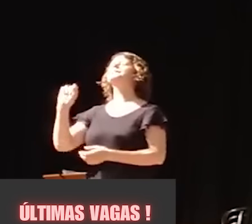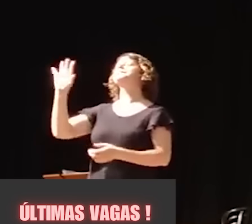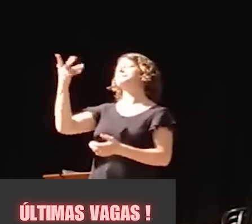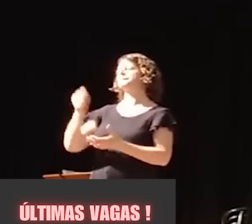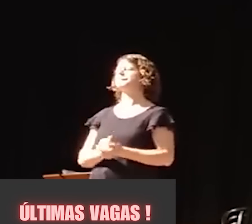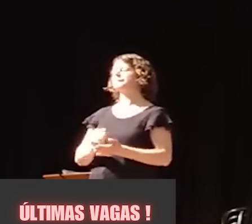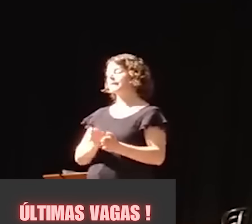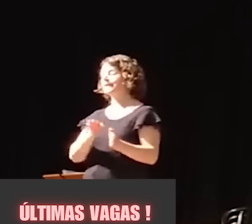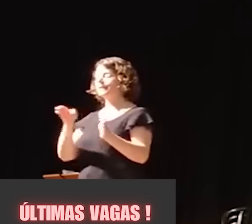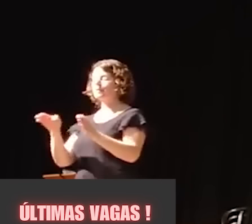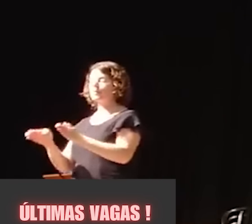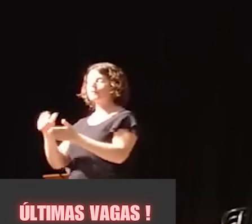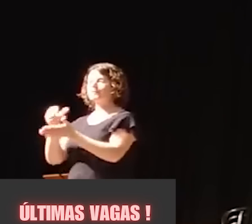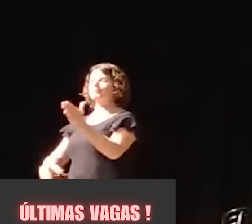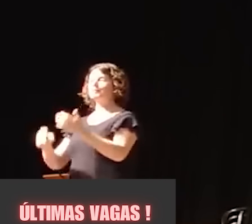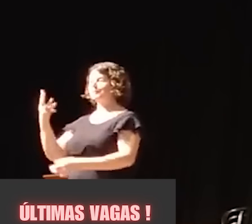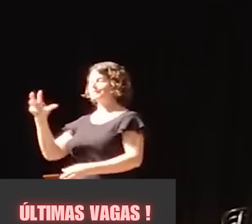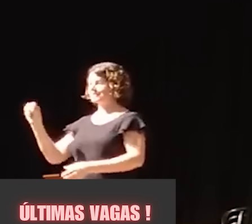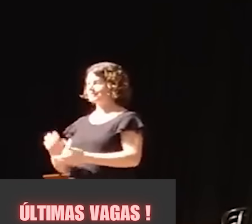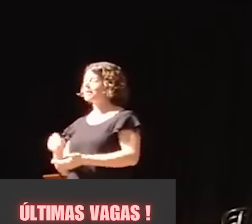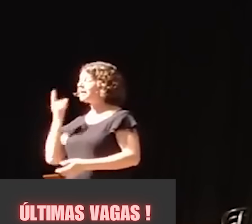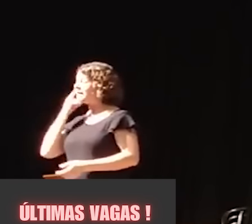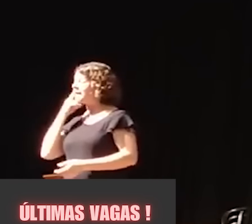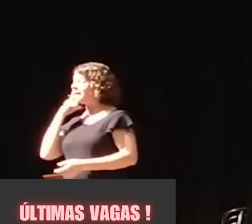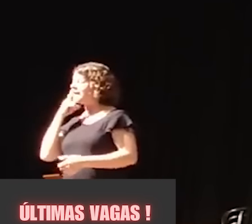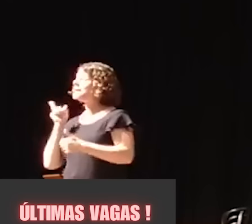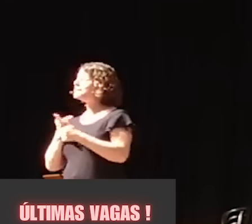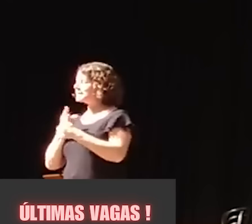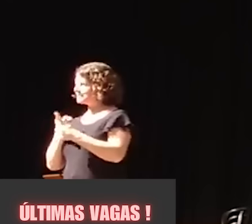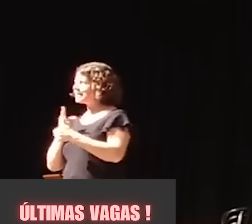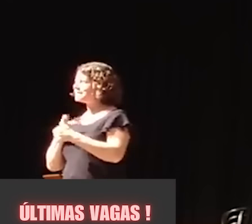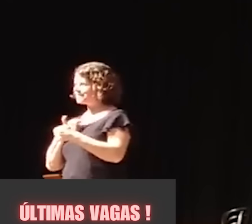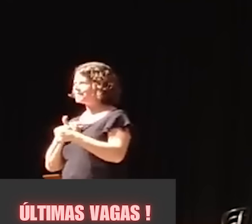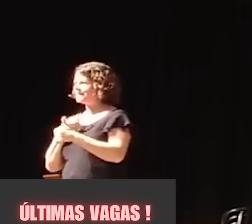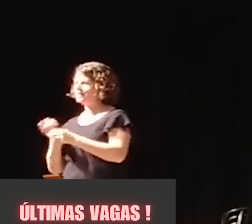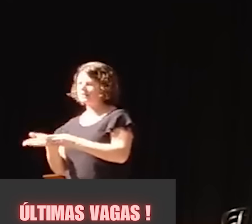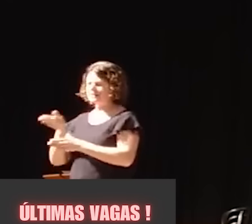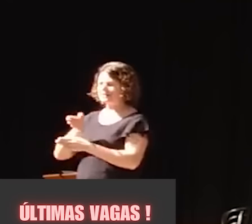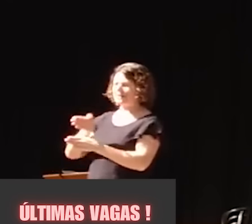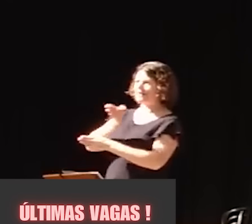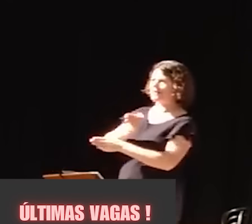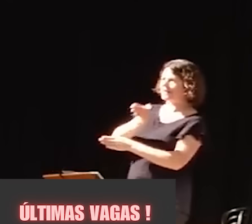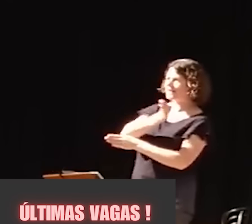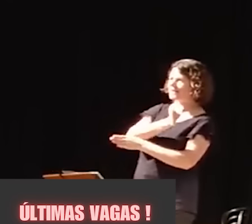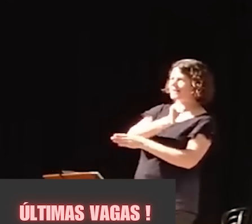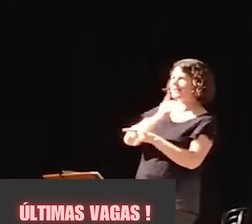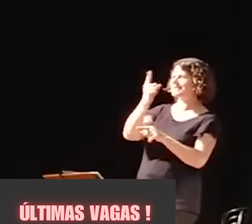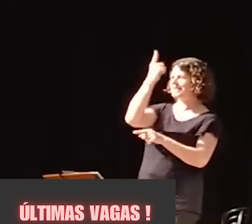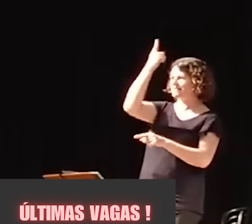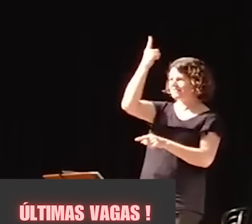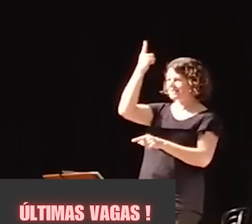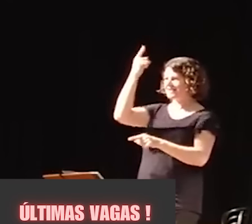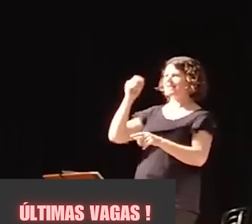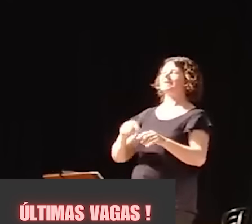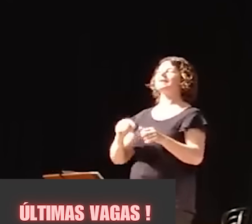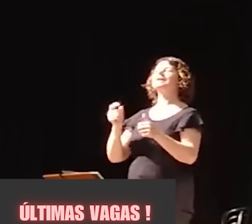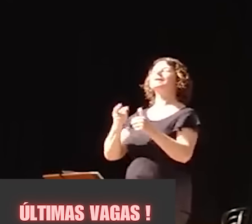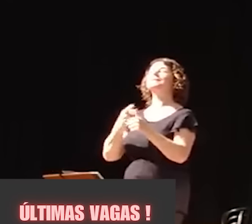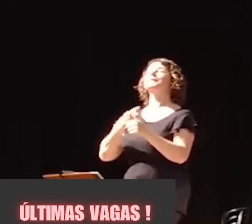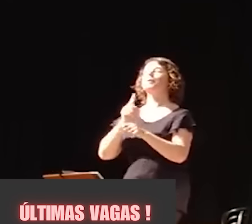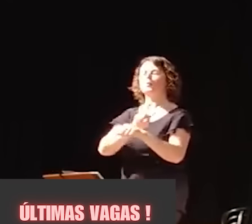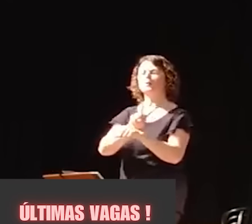30 primeiro olha como é que Deus dá busura espiritual pra gente primeiro Davi faz o quê ele liberta quem as ovelhas do